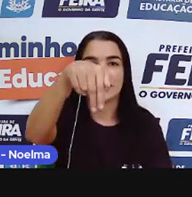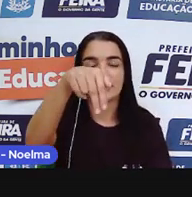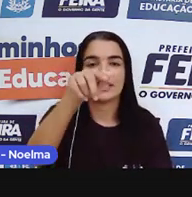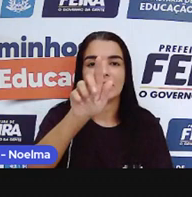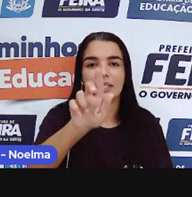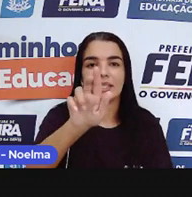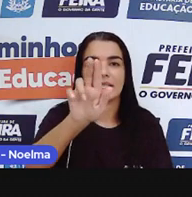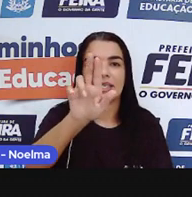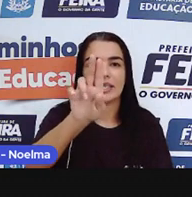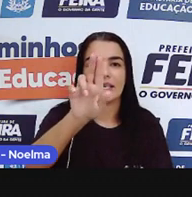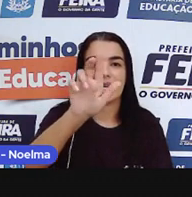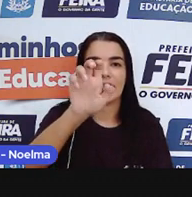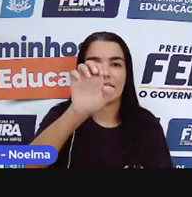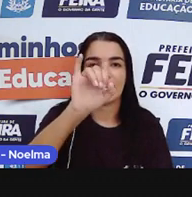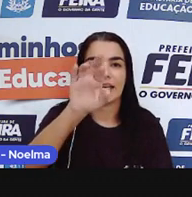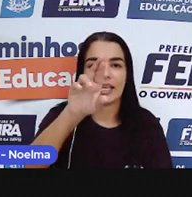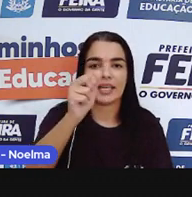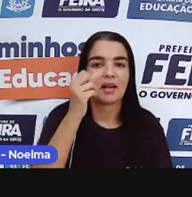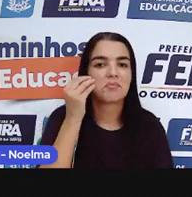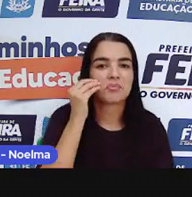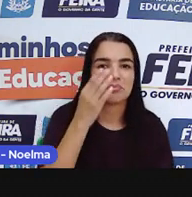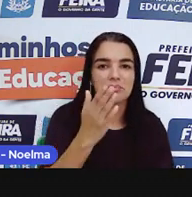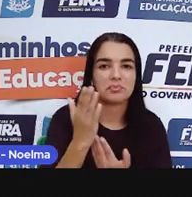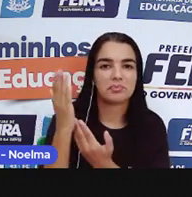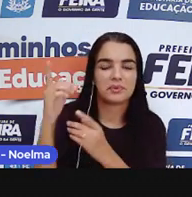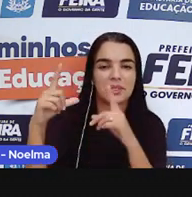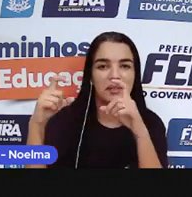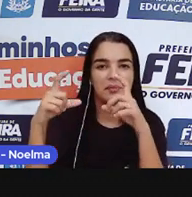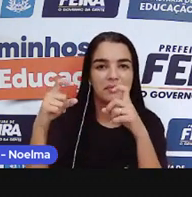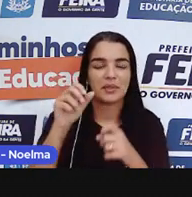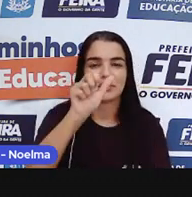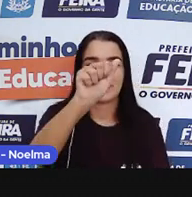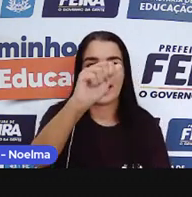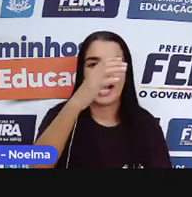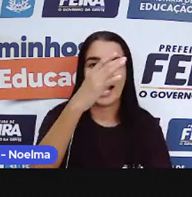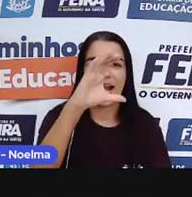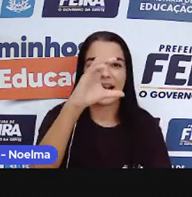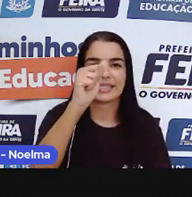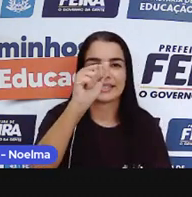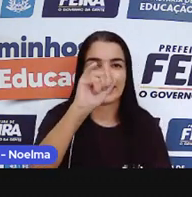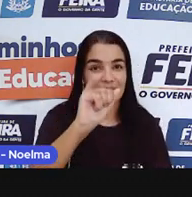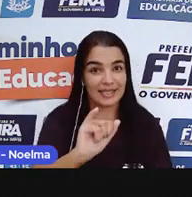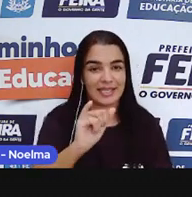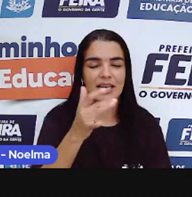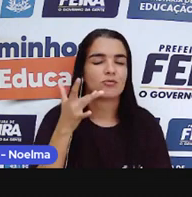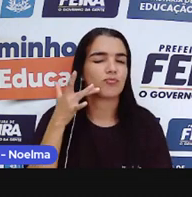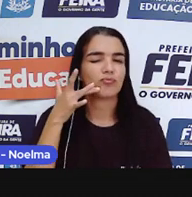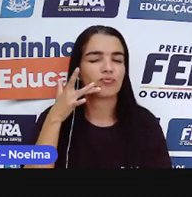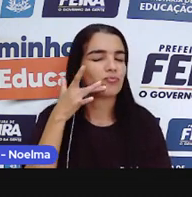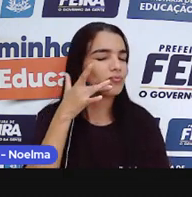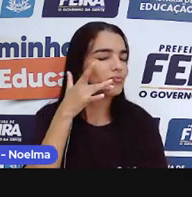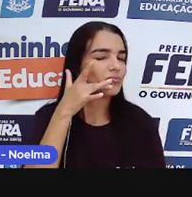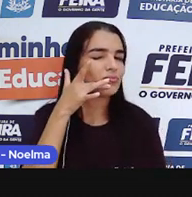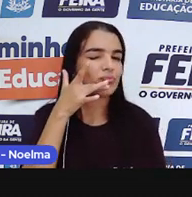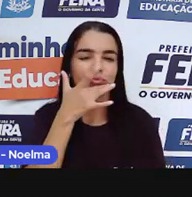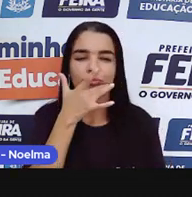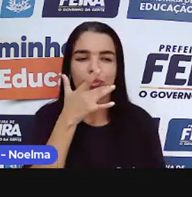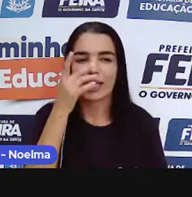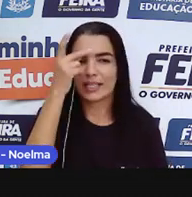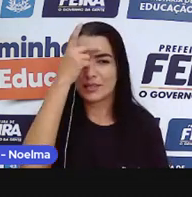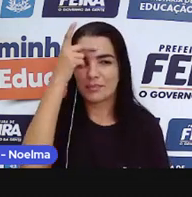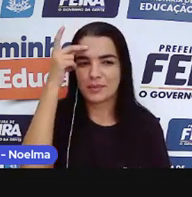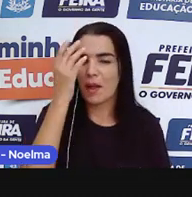o açaí, que é essa imagem aí do lado, representa o açaí, né? Que é culturalmente, né,